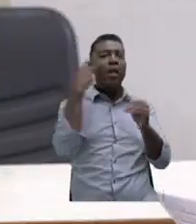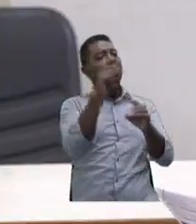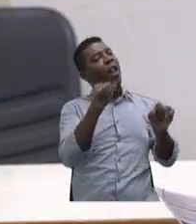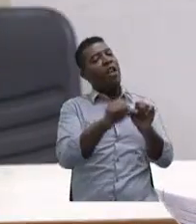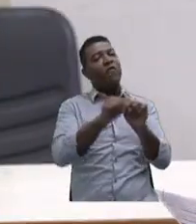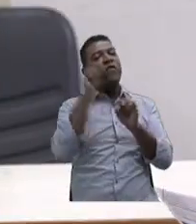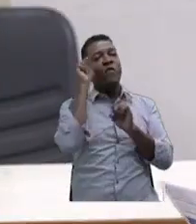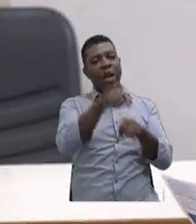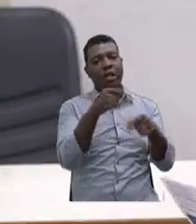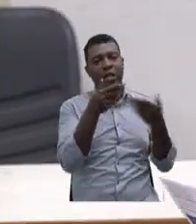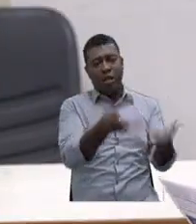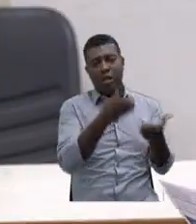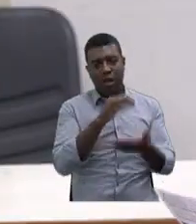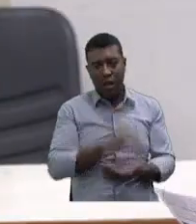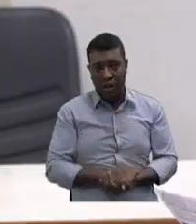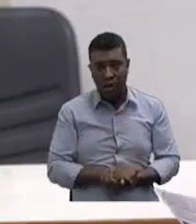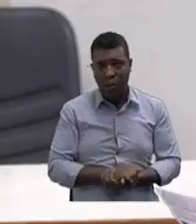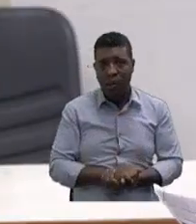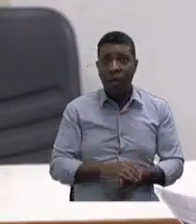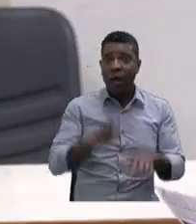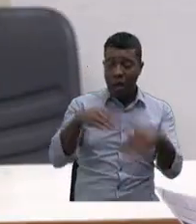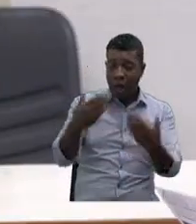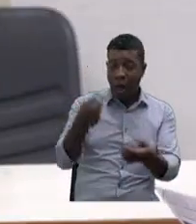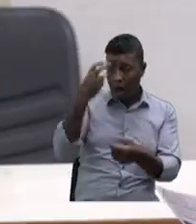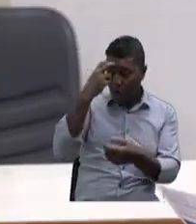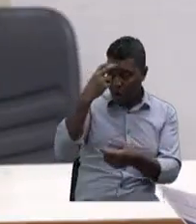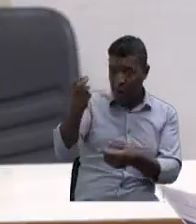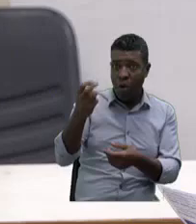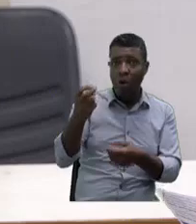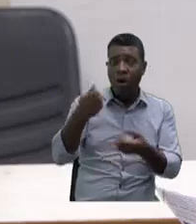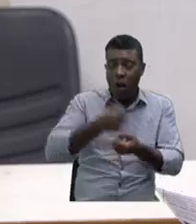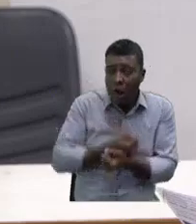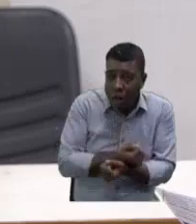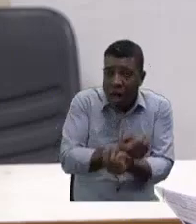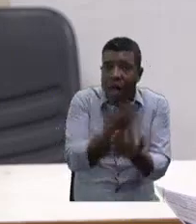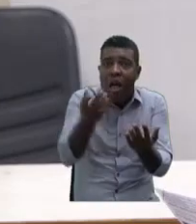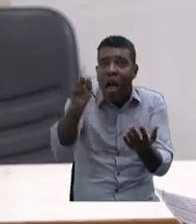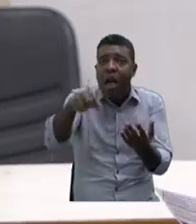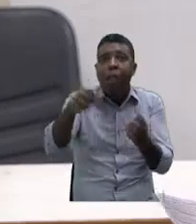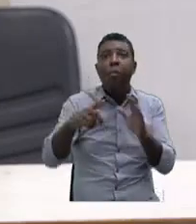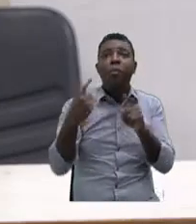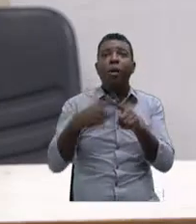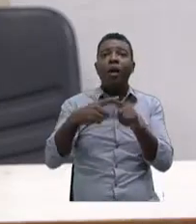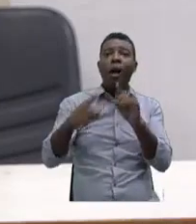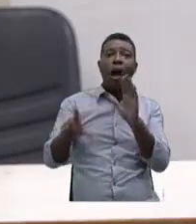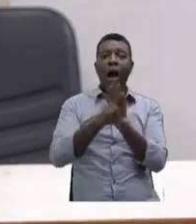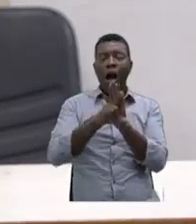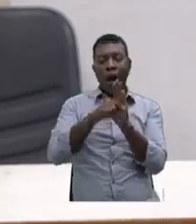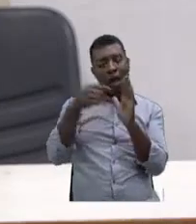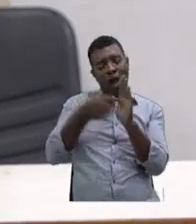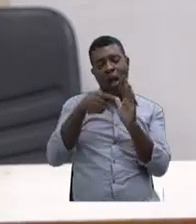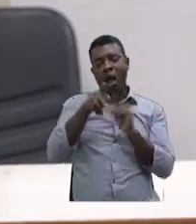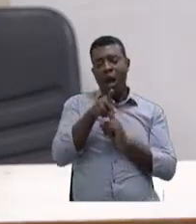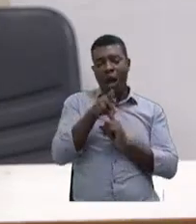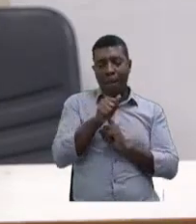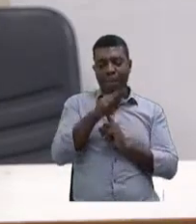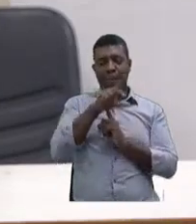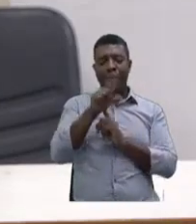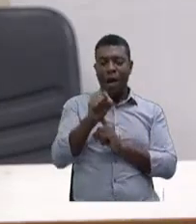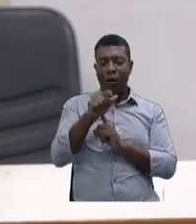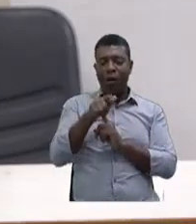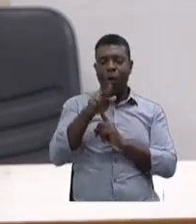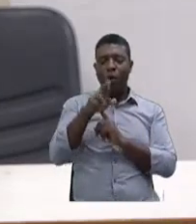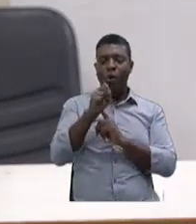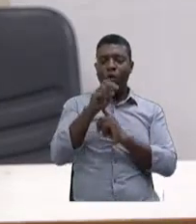Decentra Cultura, ele vindo aí para a lei, porque a lei Paulo Gustavo, qual que é a facilidade que nós vamos